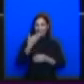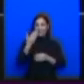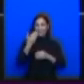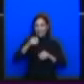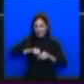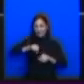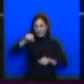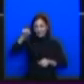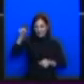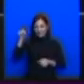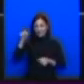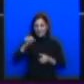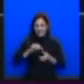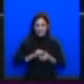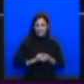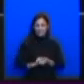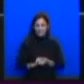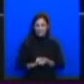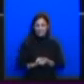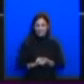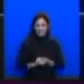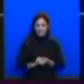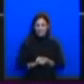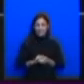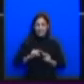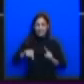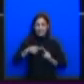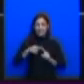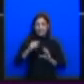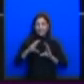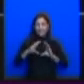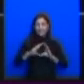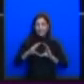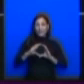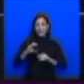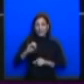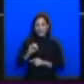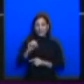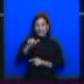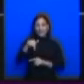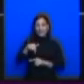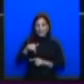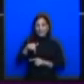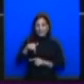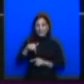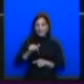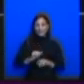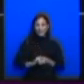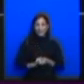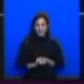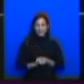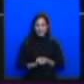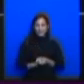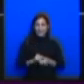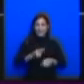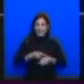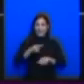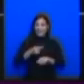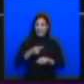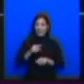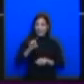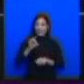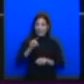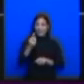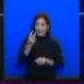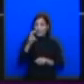Fácil da Independência. Mais um número sorteado. 07. Bola 07. E agora,